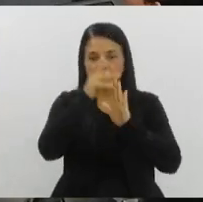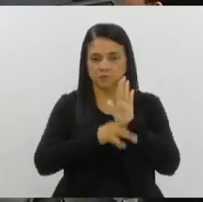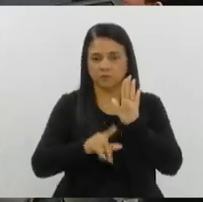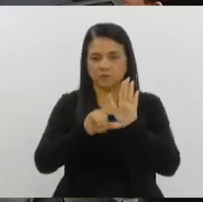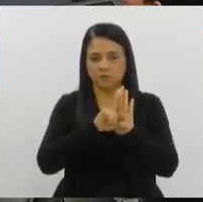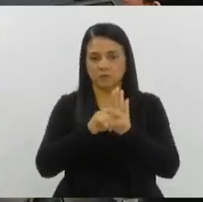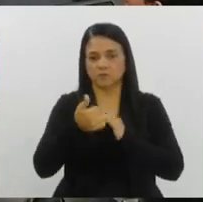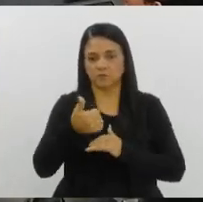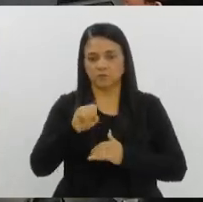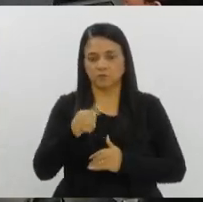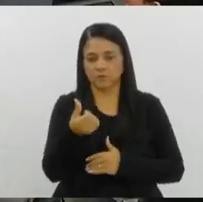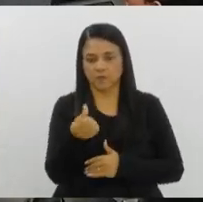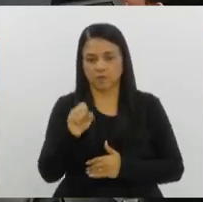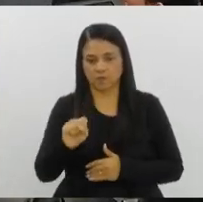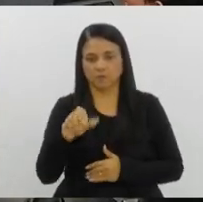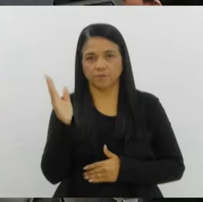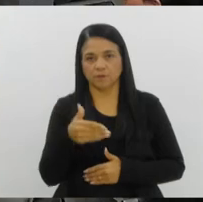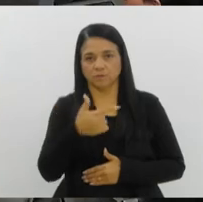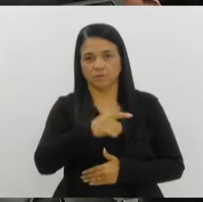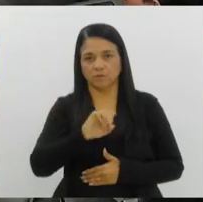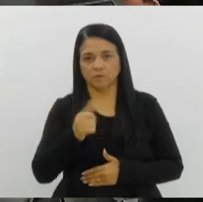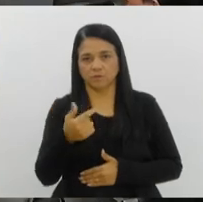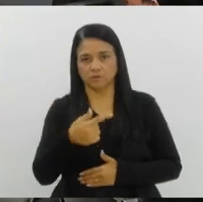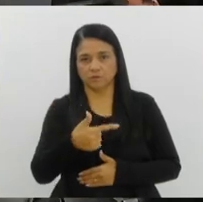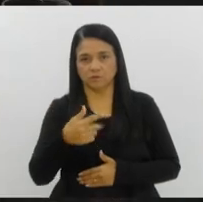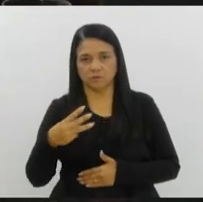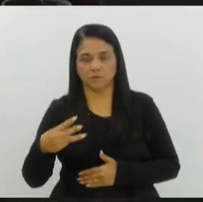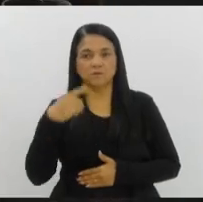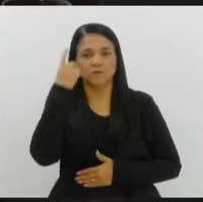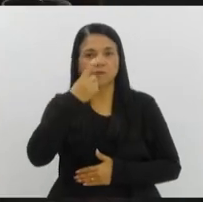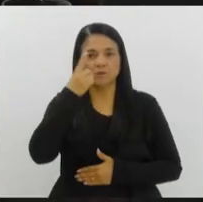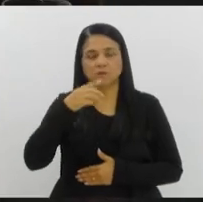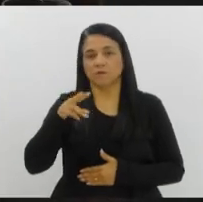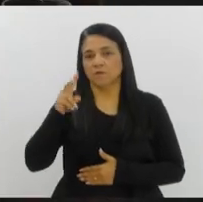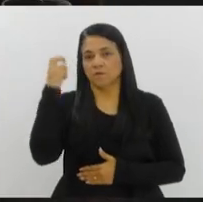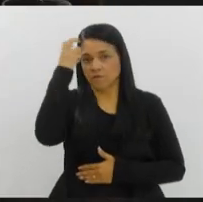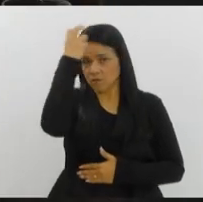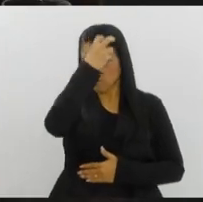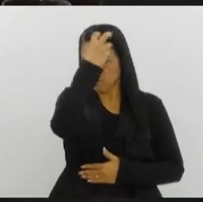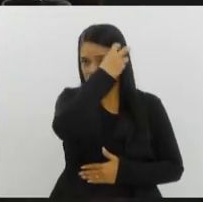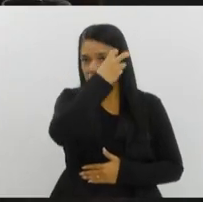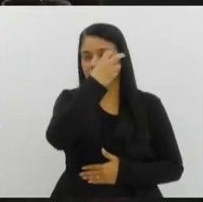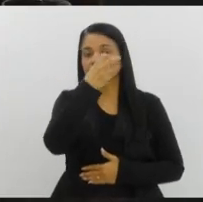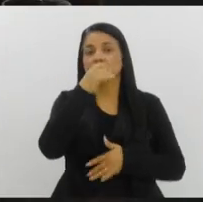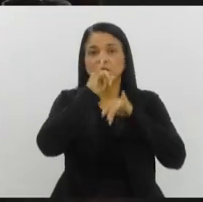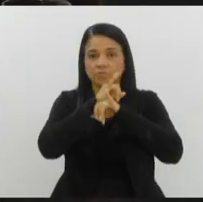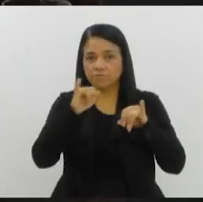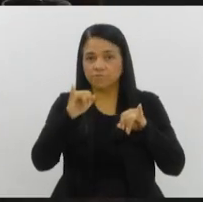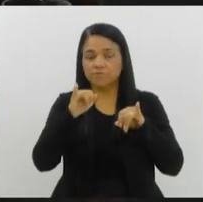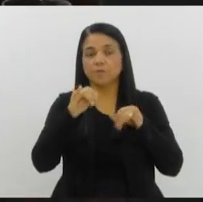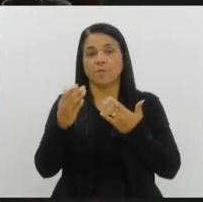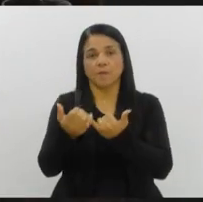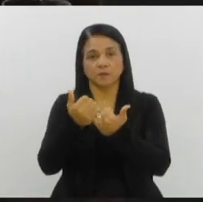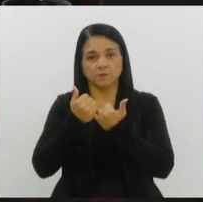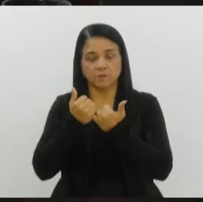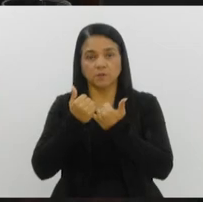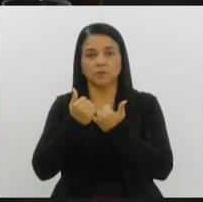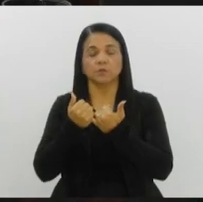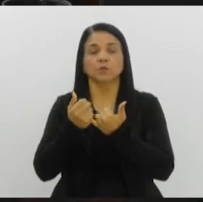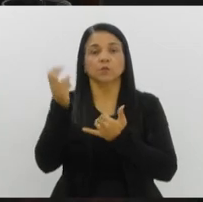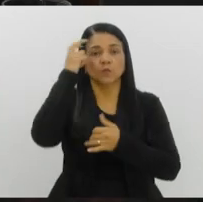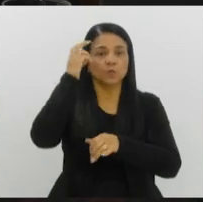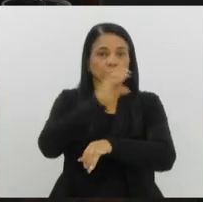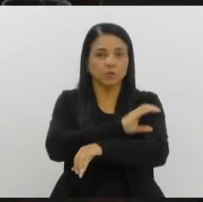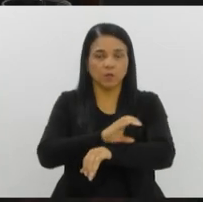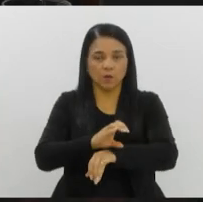número 1868 de 2023, de autoria da deputada Verônica Lima, que declara como patrimônio cultural material do Estado